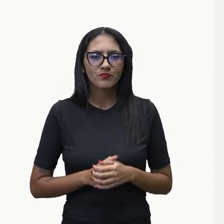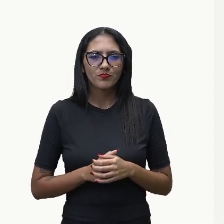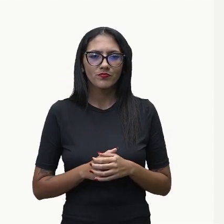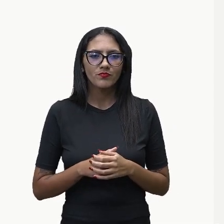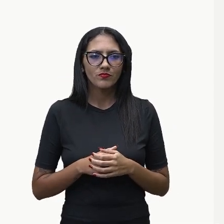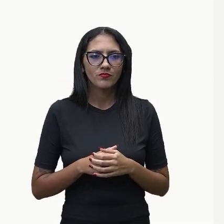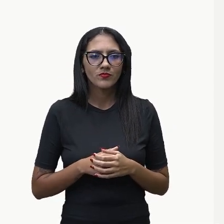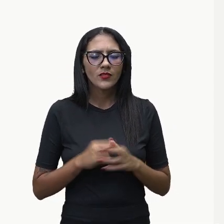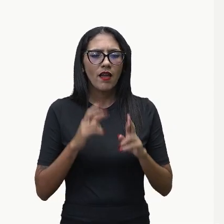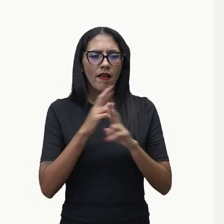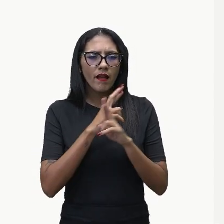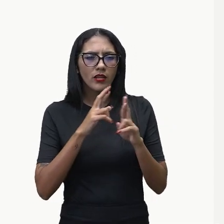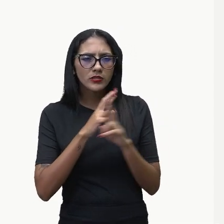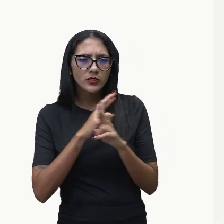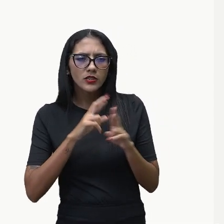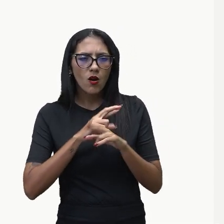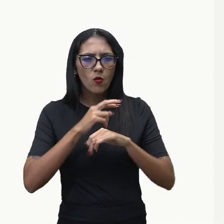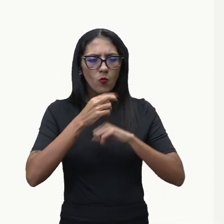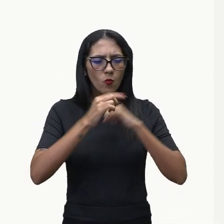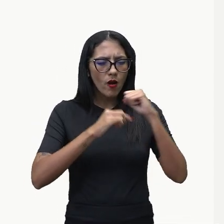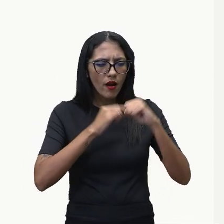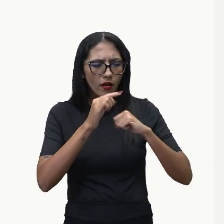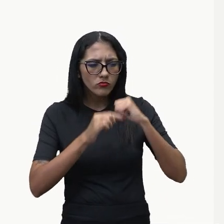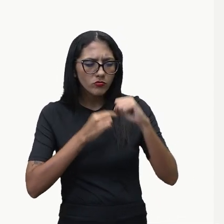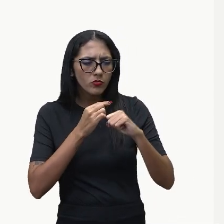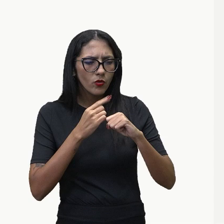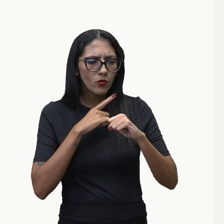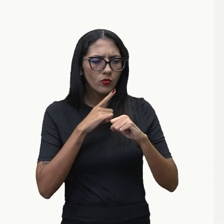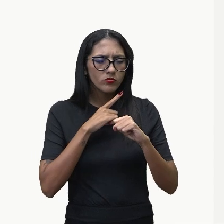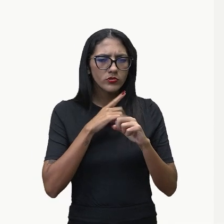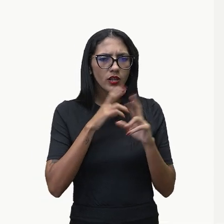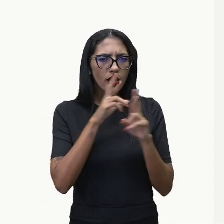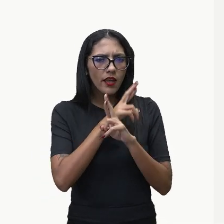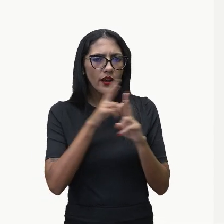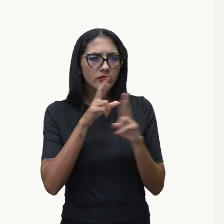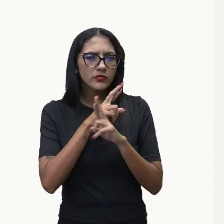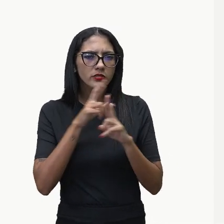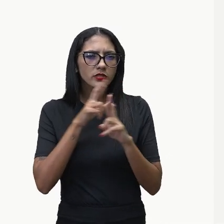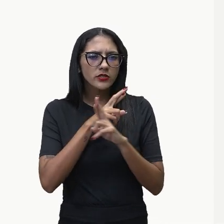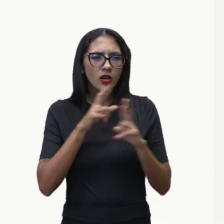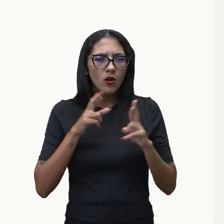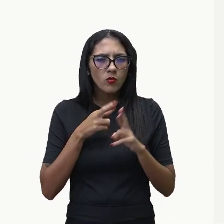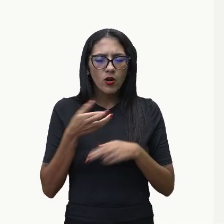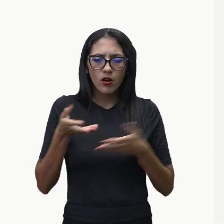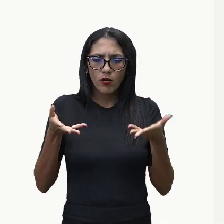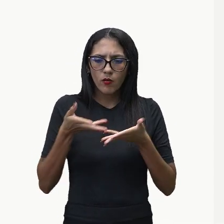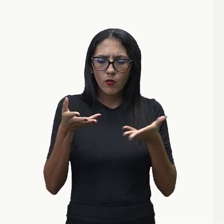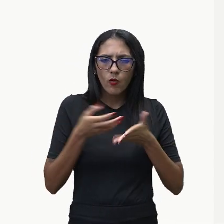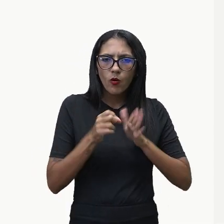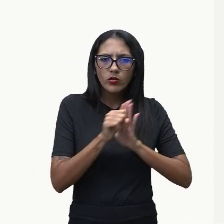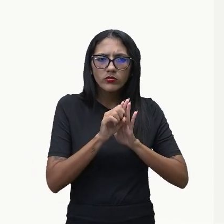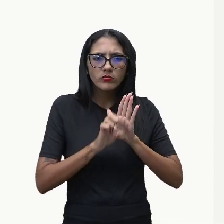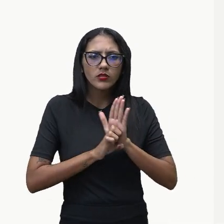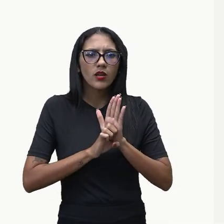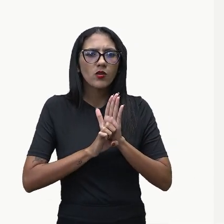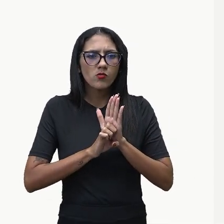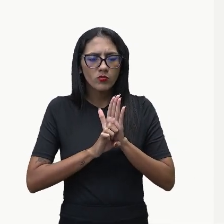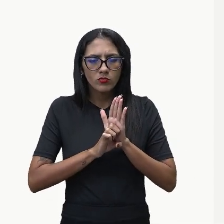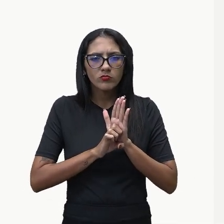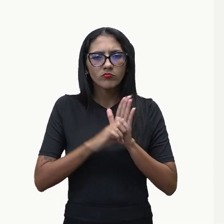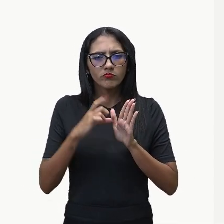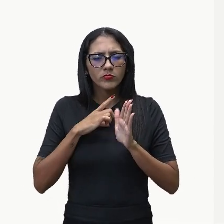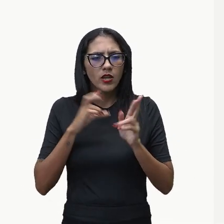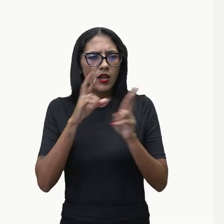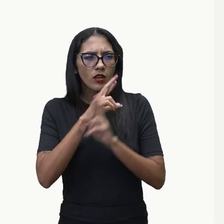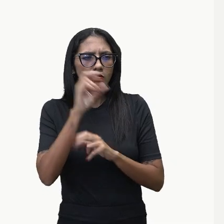hão de ir ter febre para o cérebro do esquilo do século 100. Andam por estas correias de transmissão e